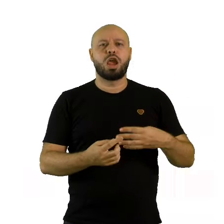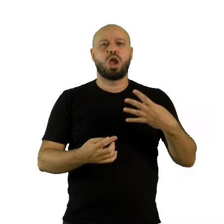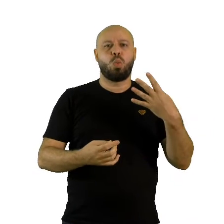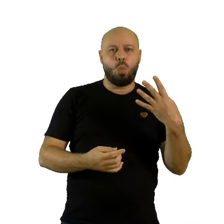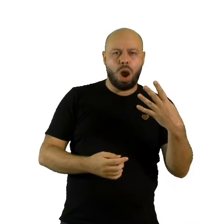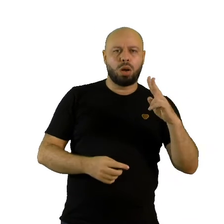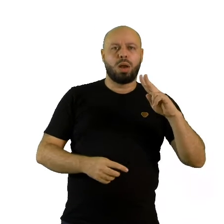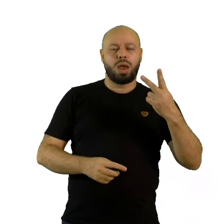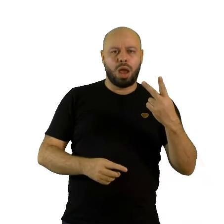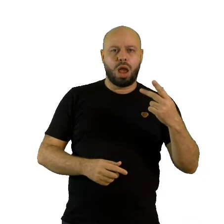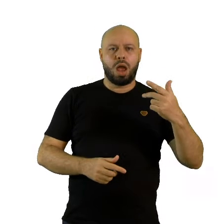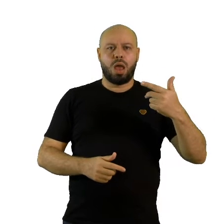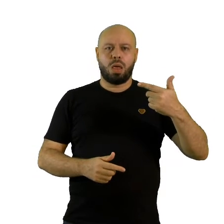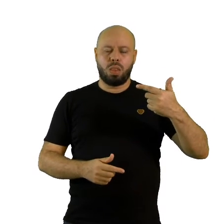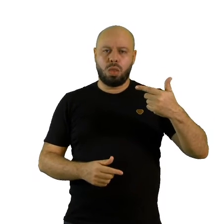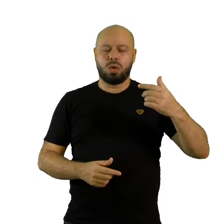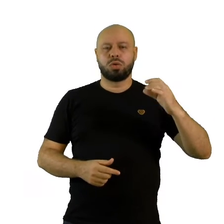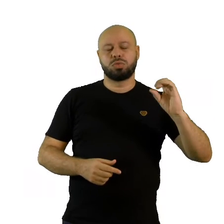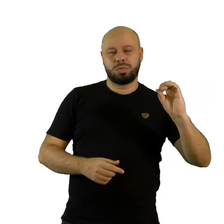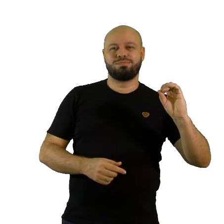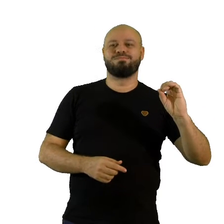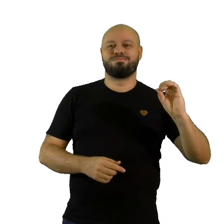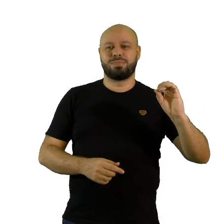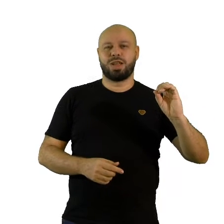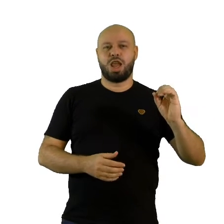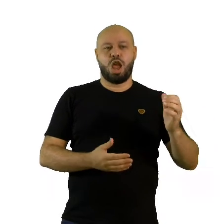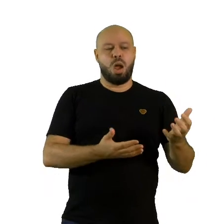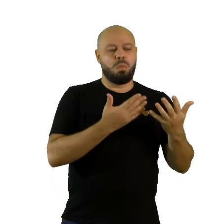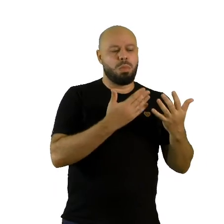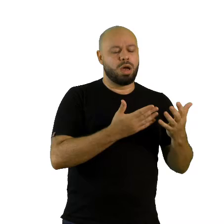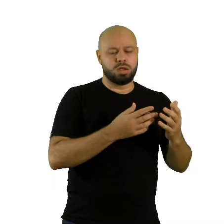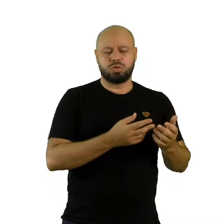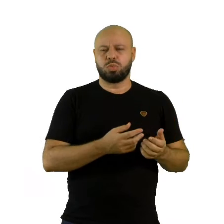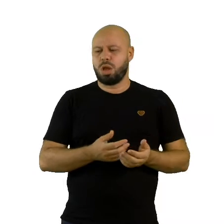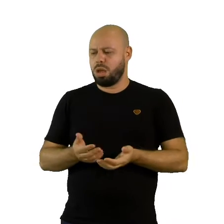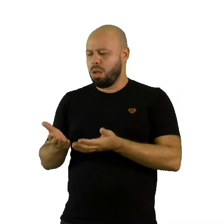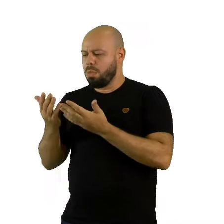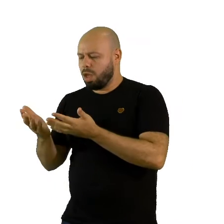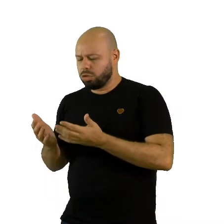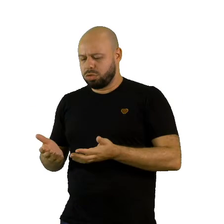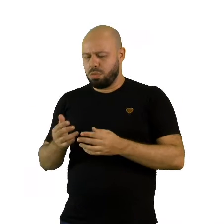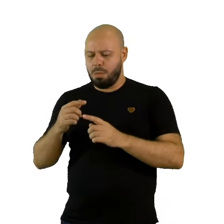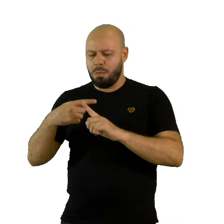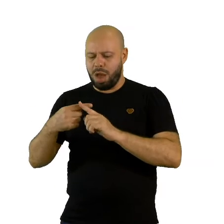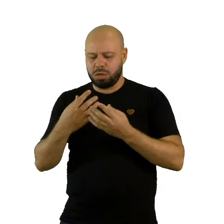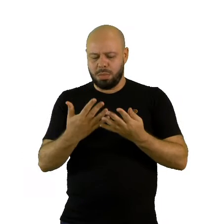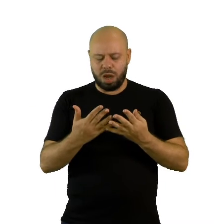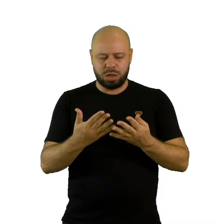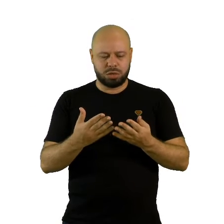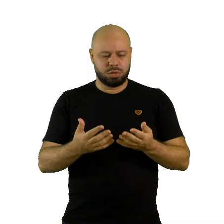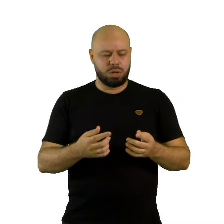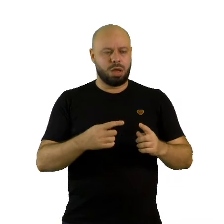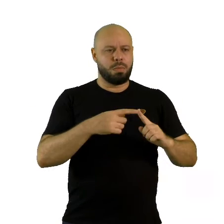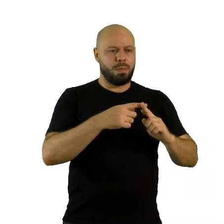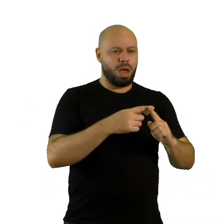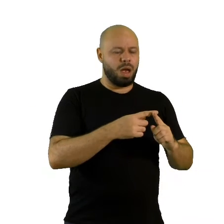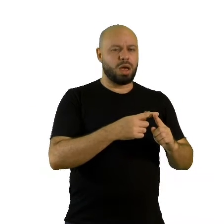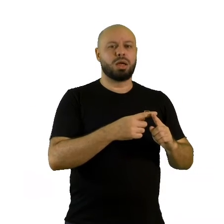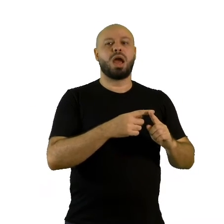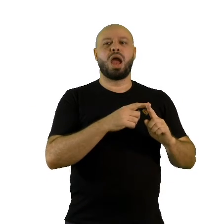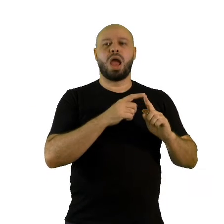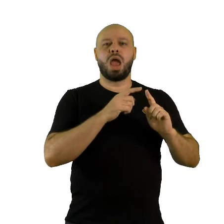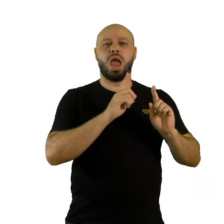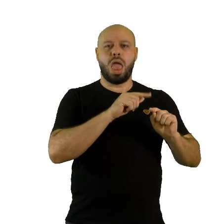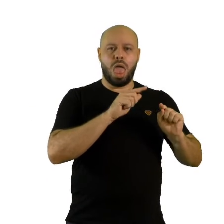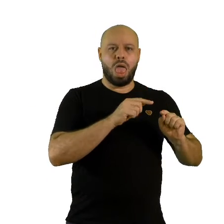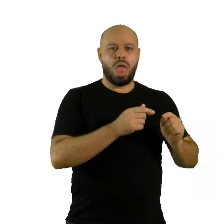oxigênio, que isso aí vai dar o mesmo peso, tá? Tanto os reagentes como no produto final, eu tenho que ter o mesmo